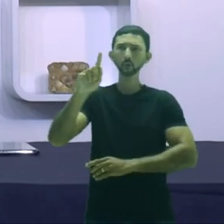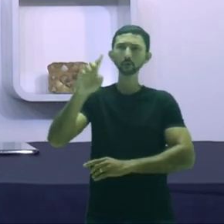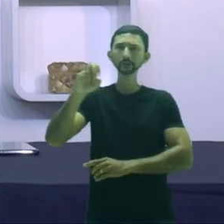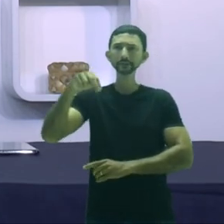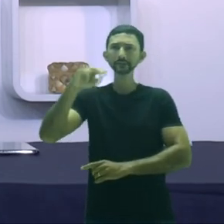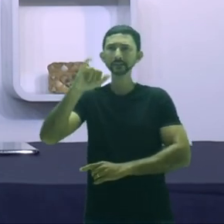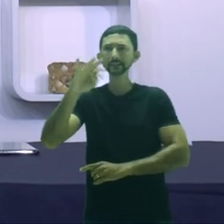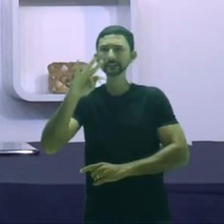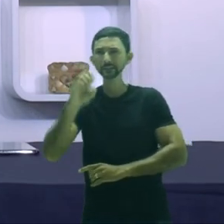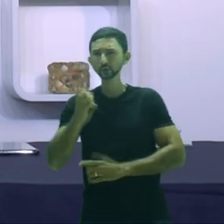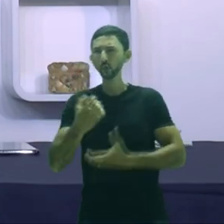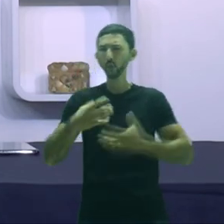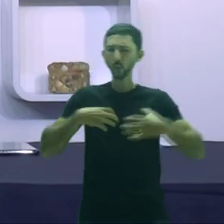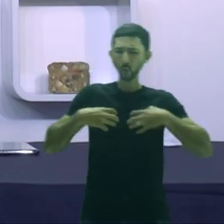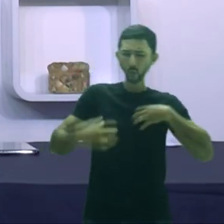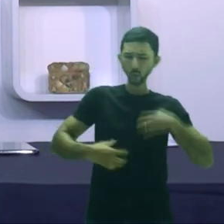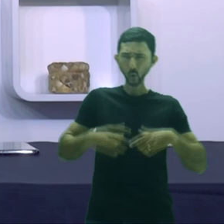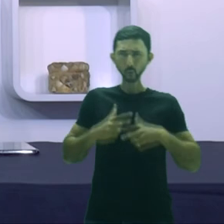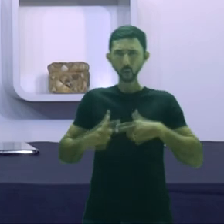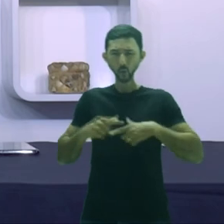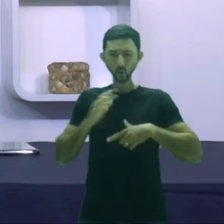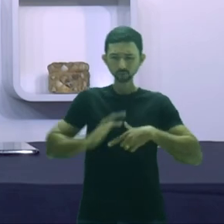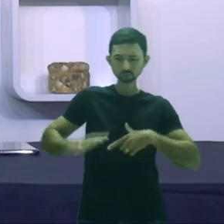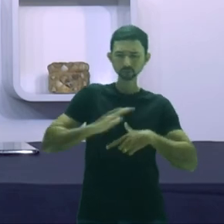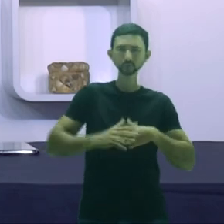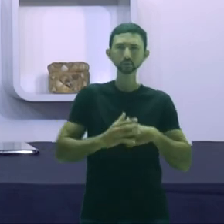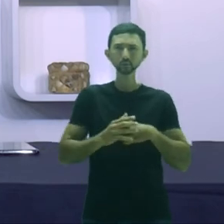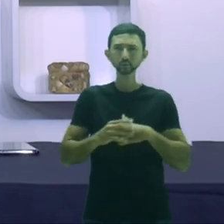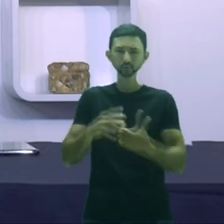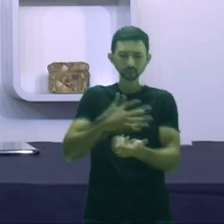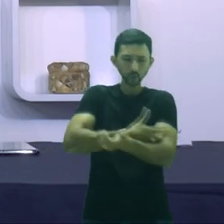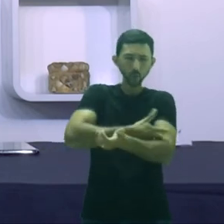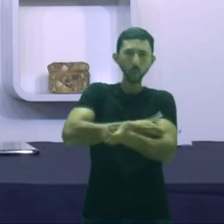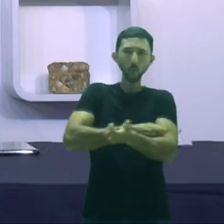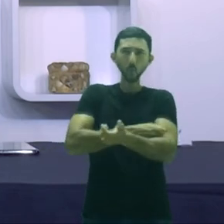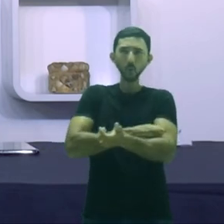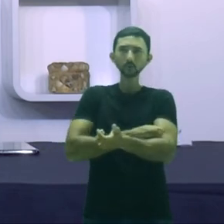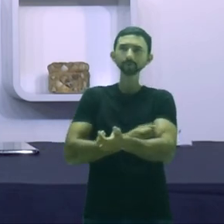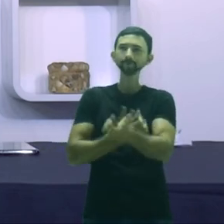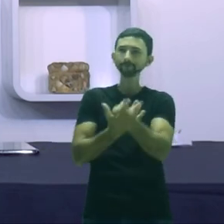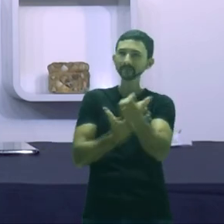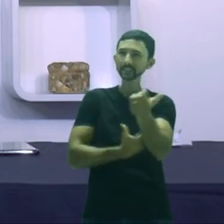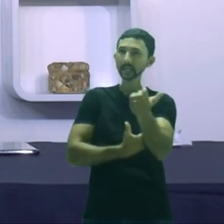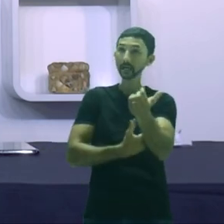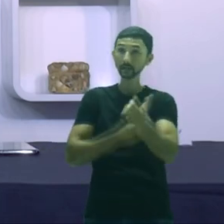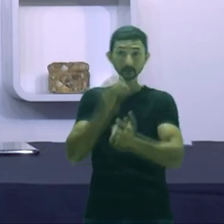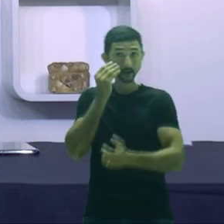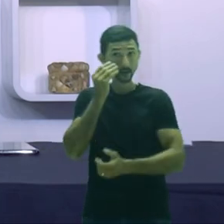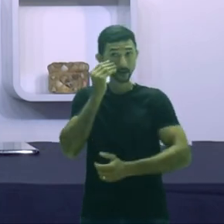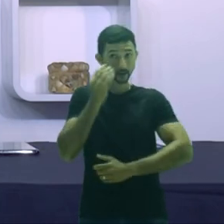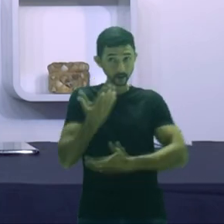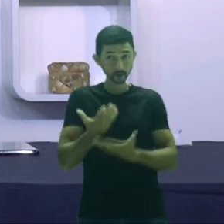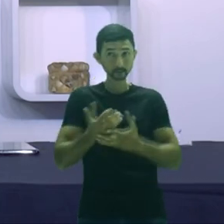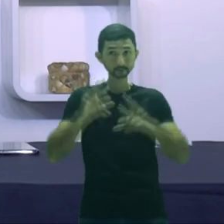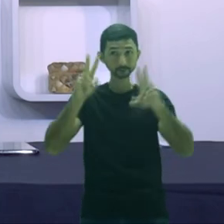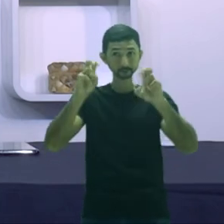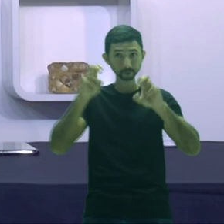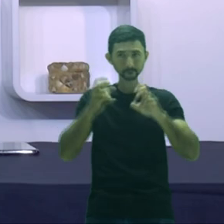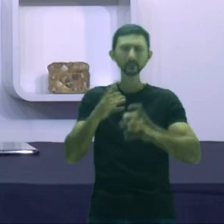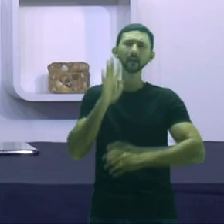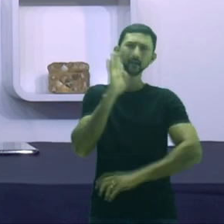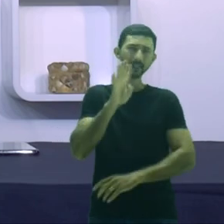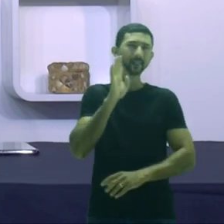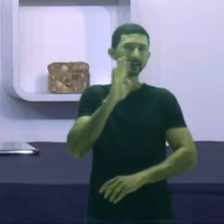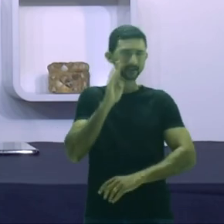de malformações, né? Questão de transfusão de sangue. Ah, então presta bem atenção que o assunto hoje é bacana, um